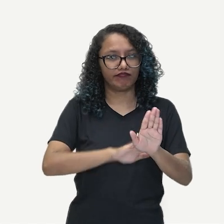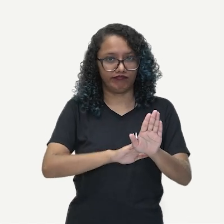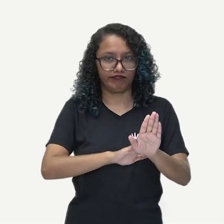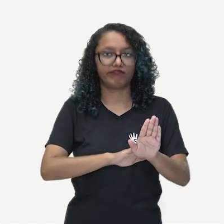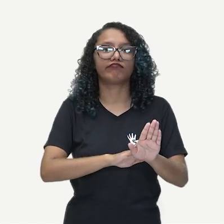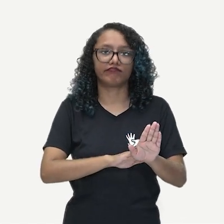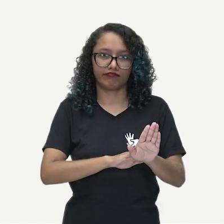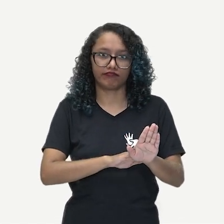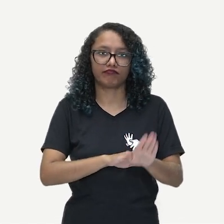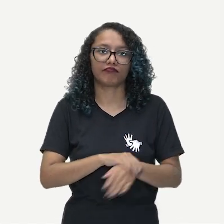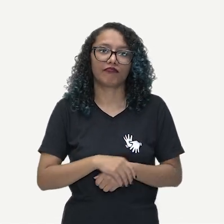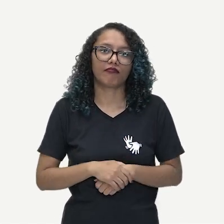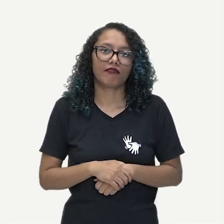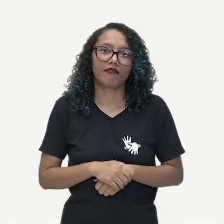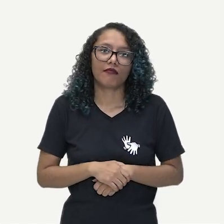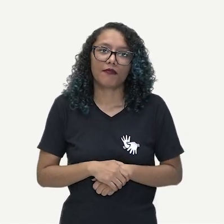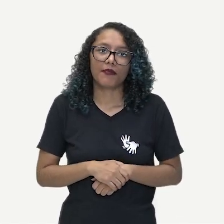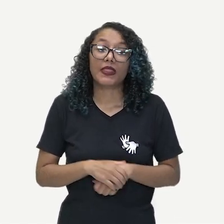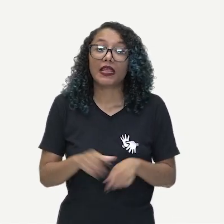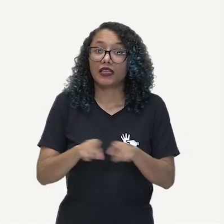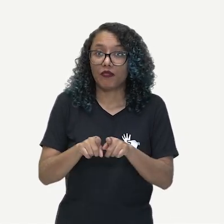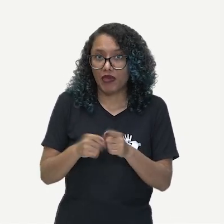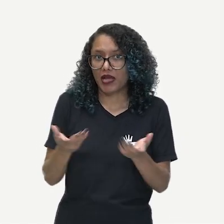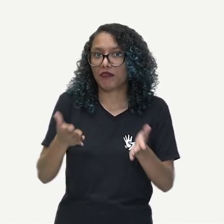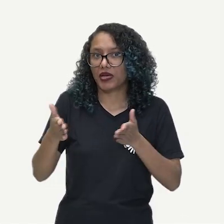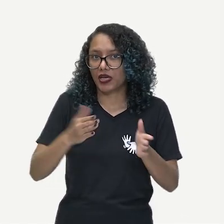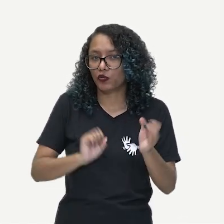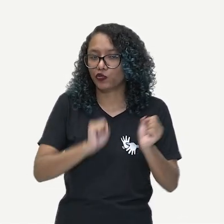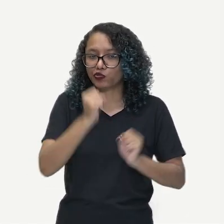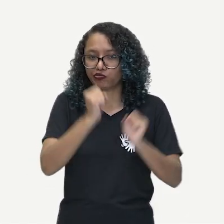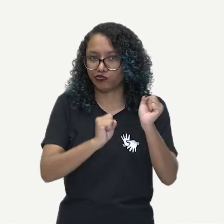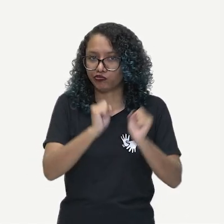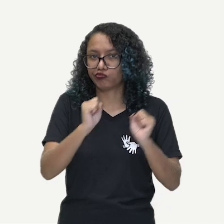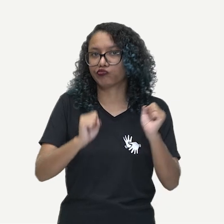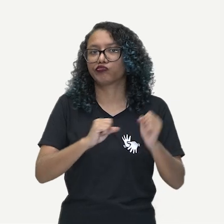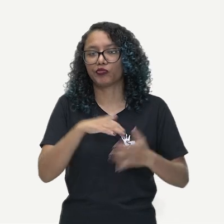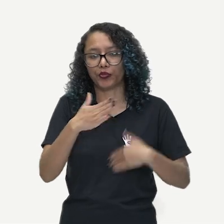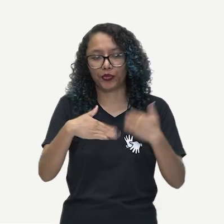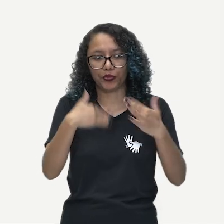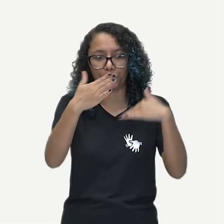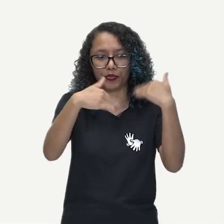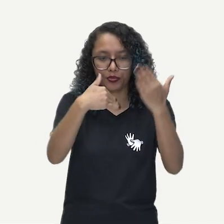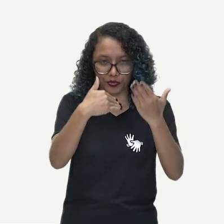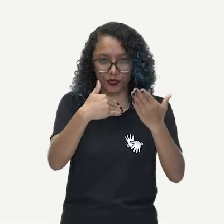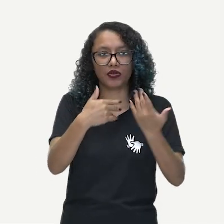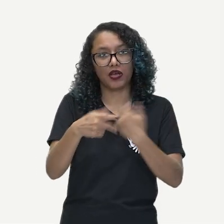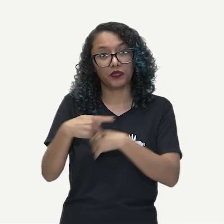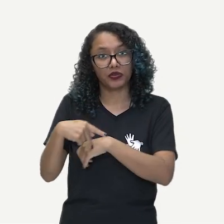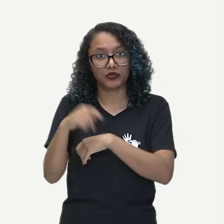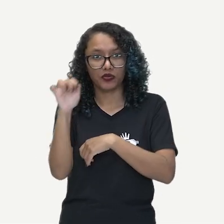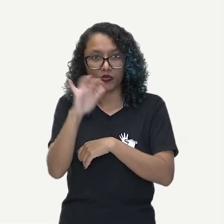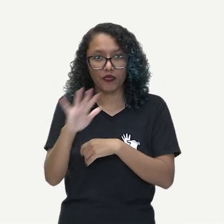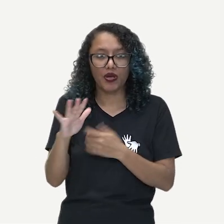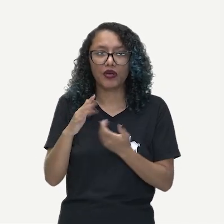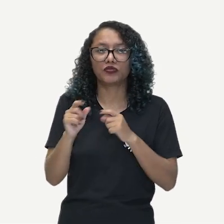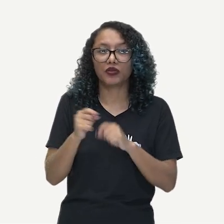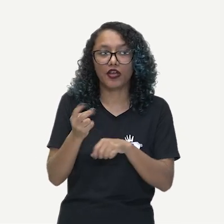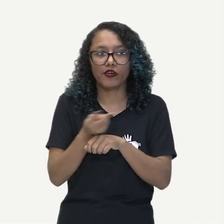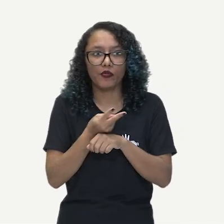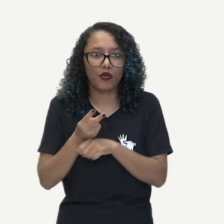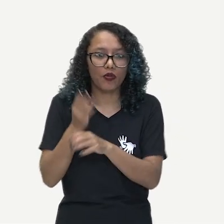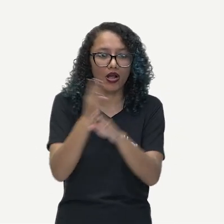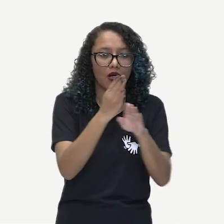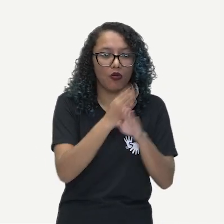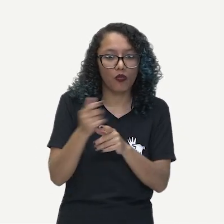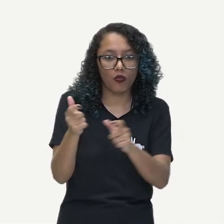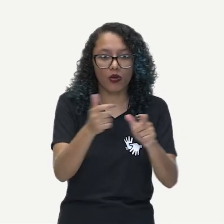período aí um desenvolvimento industrial que fez com que os países europeus buscassem novas colônias, novos